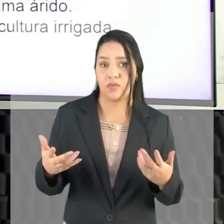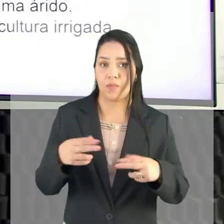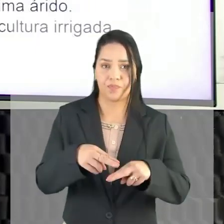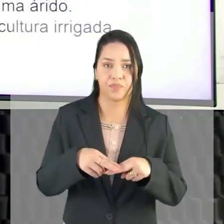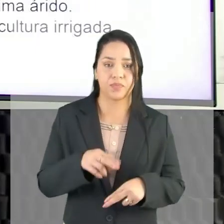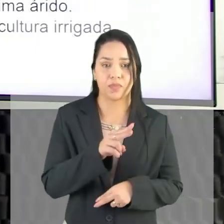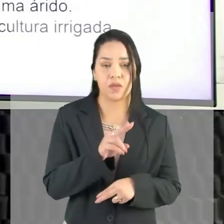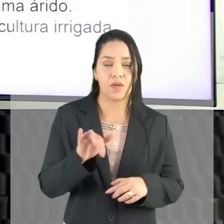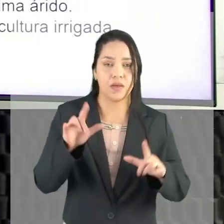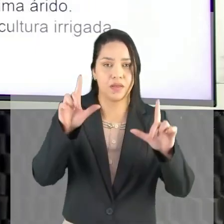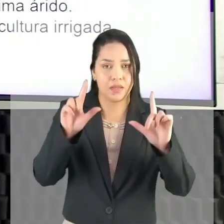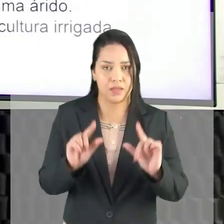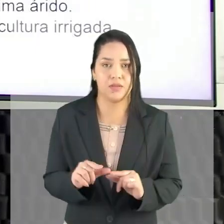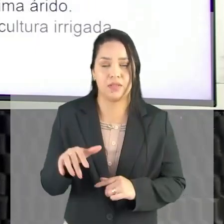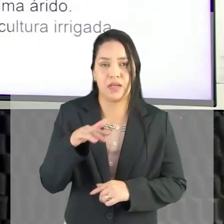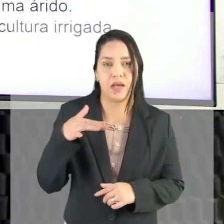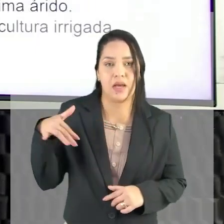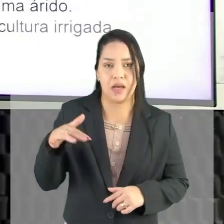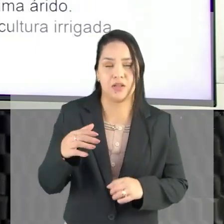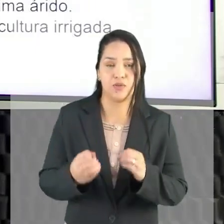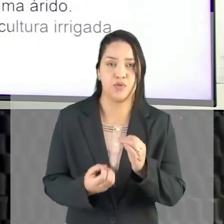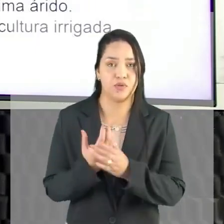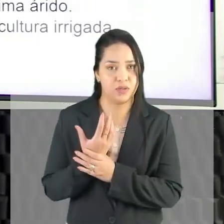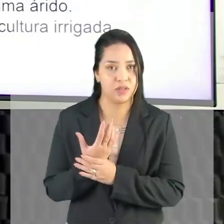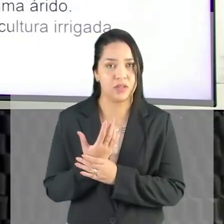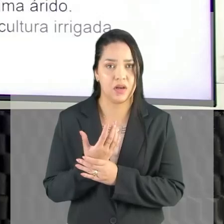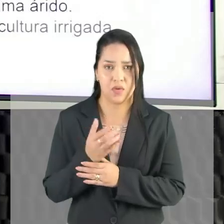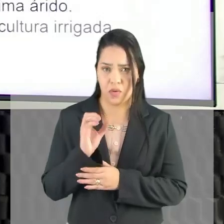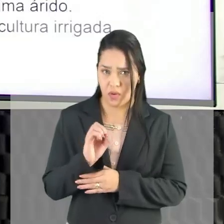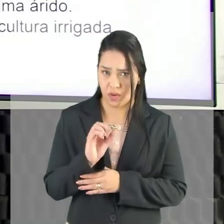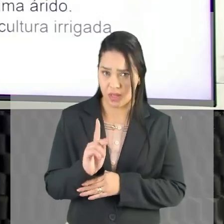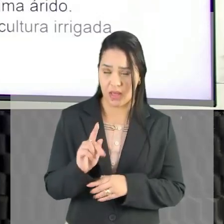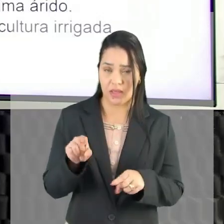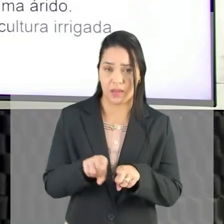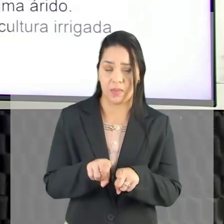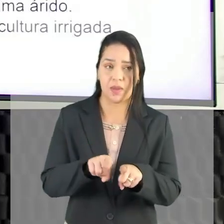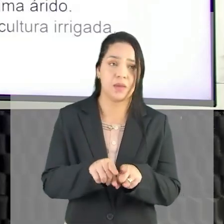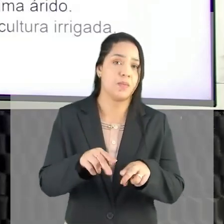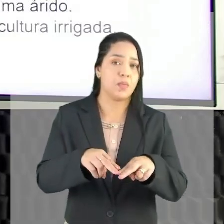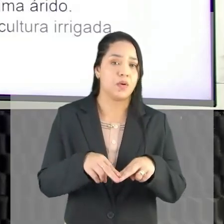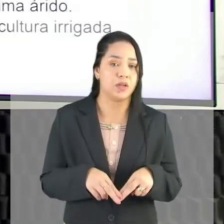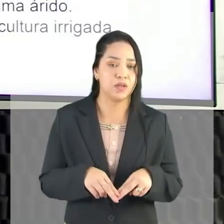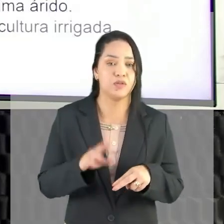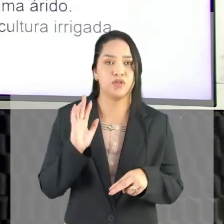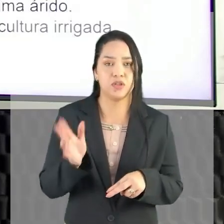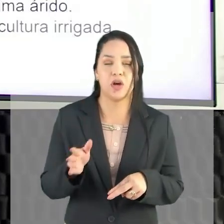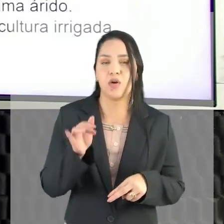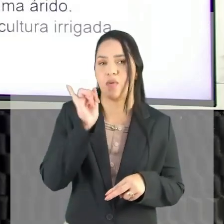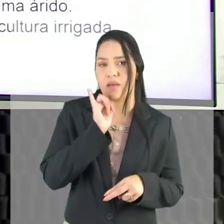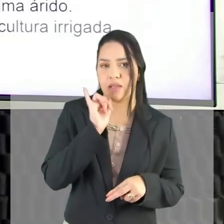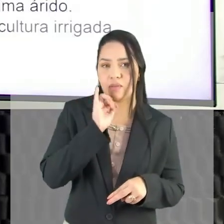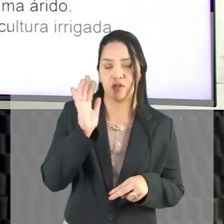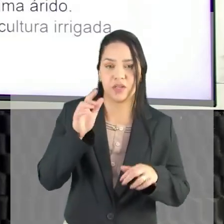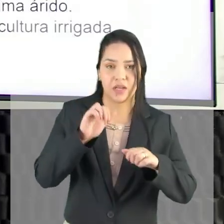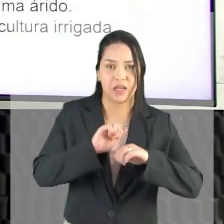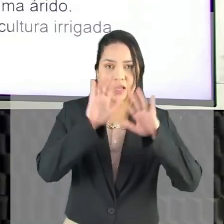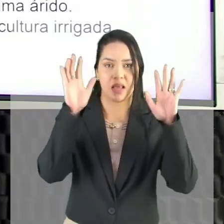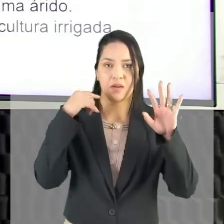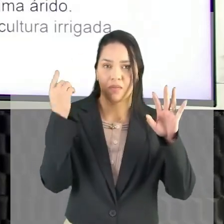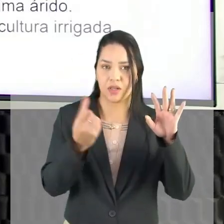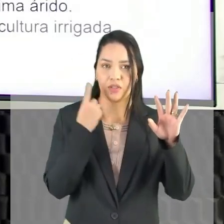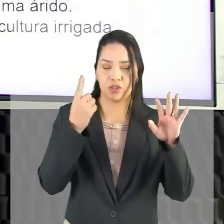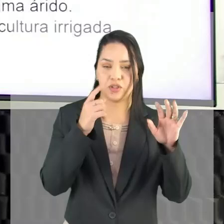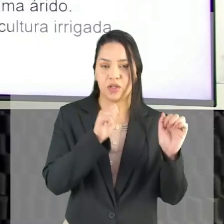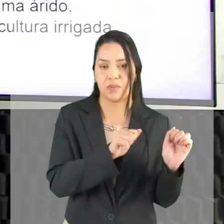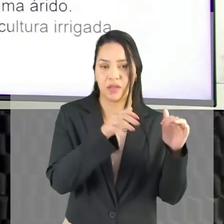necessariamente vai reduzir a área de produção irrigada. Perfeito? Então, nesse caso, como o exemplo já deixou bem claro para a gente,